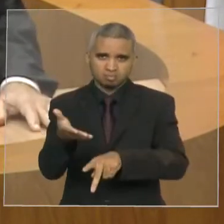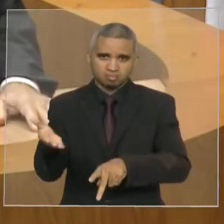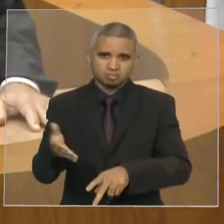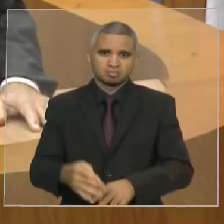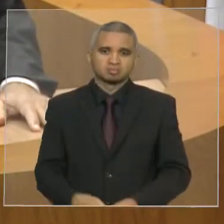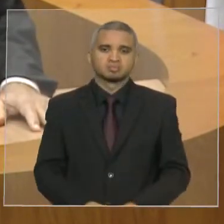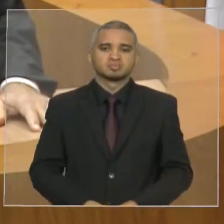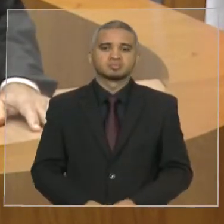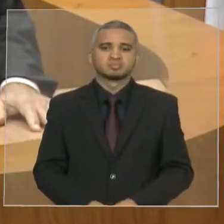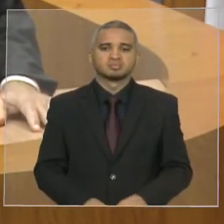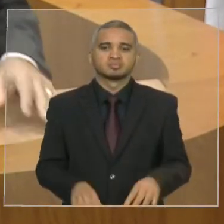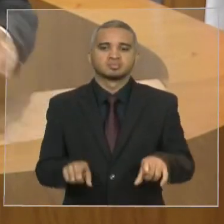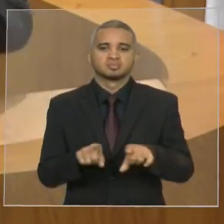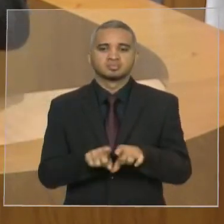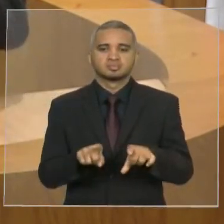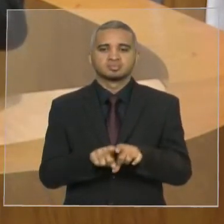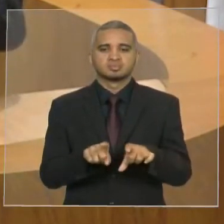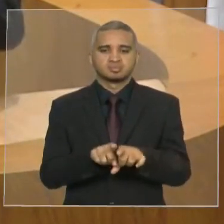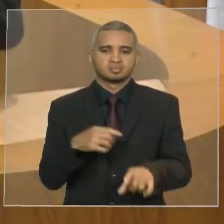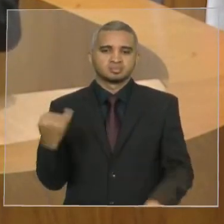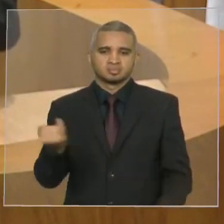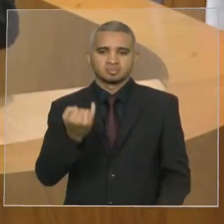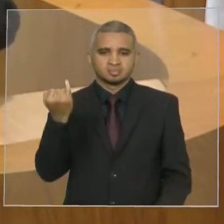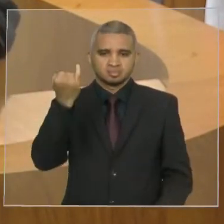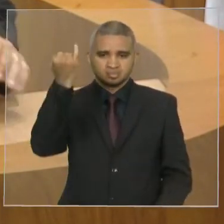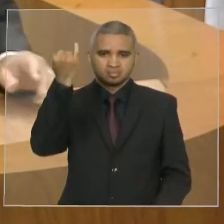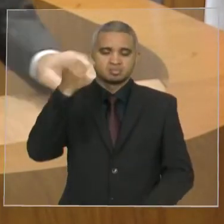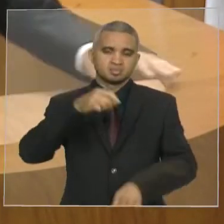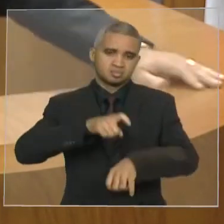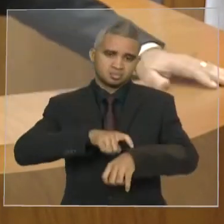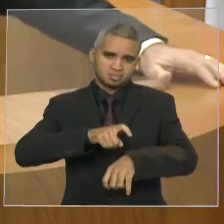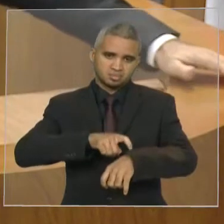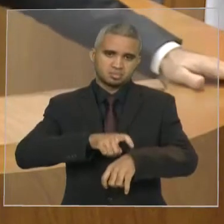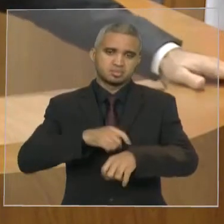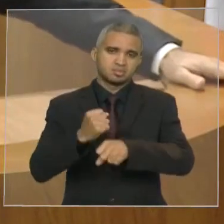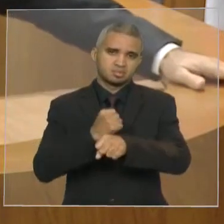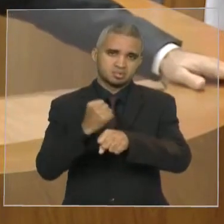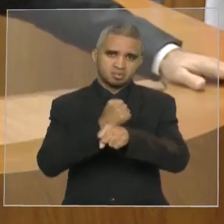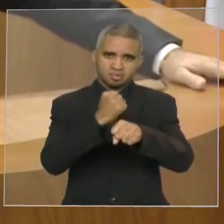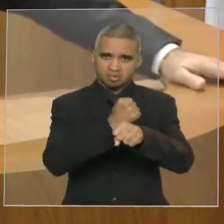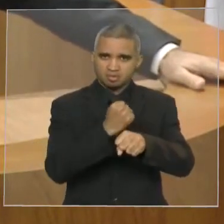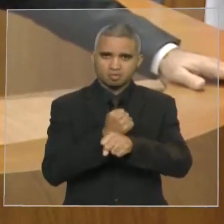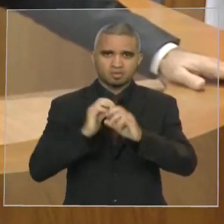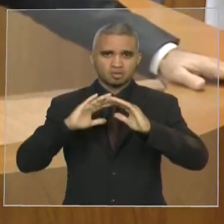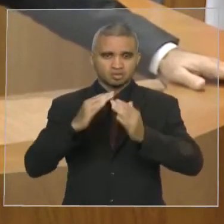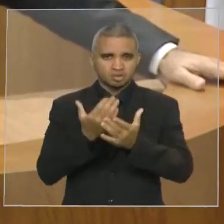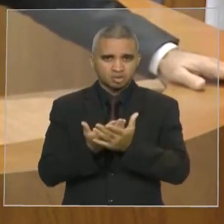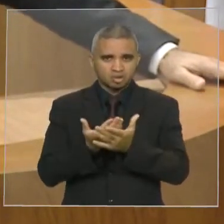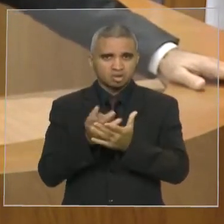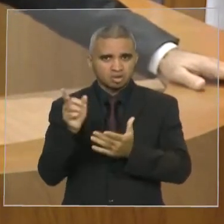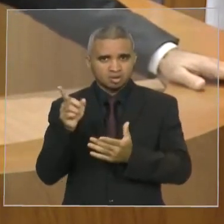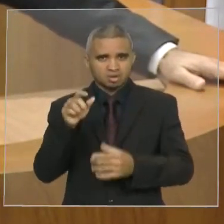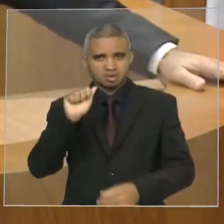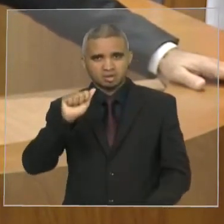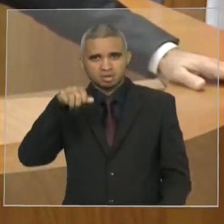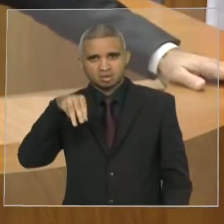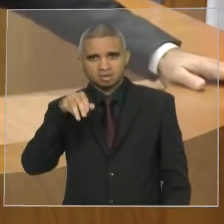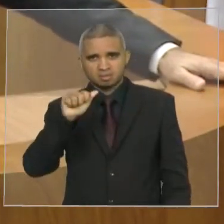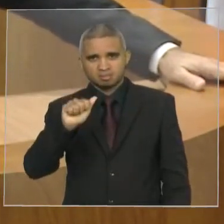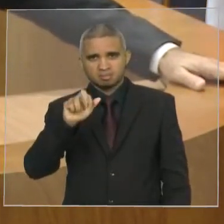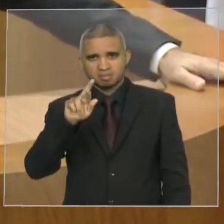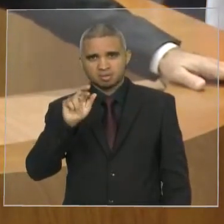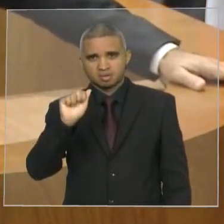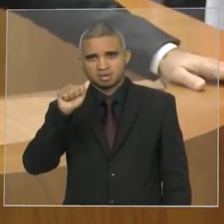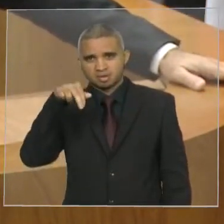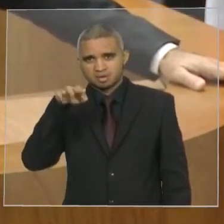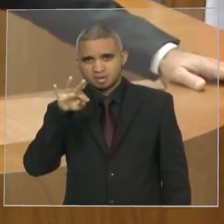importante, no momento da inauguração dessa ampliação e reforma desse colégio de ensino médio em Amarante, o senhor secretário